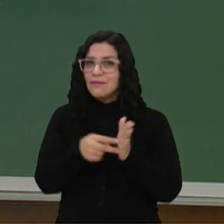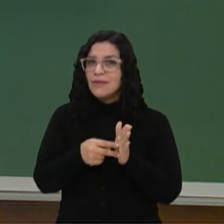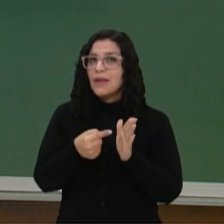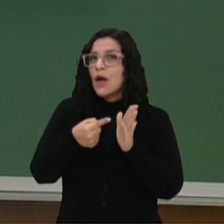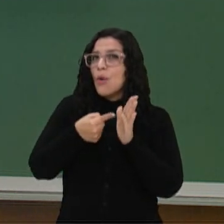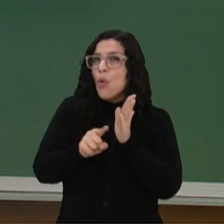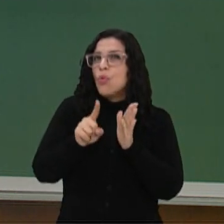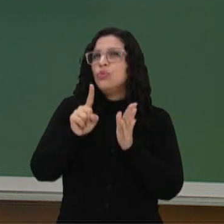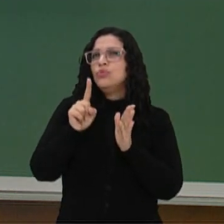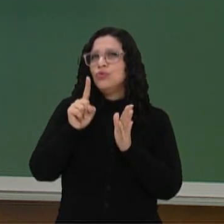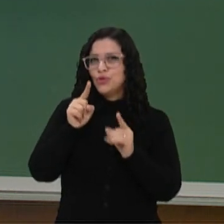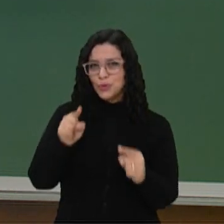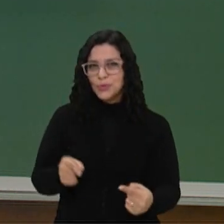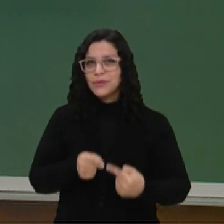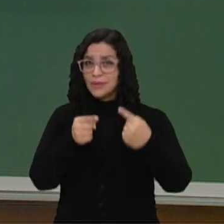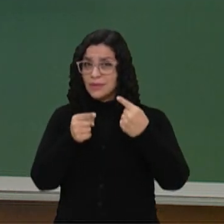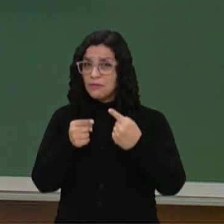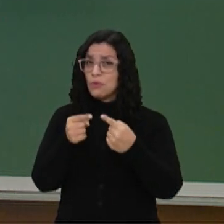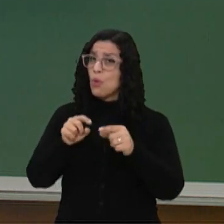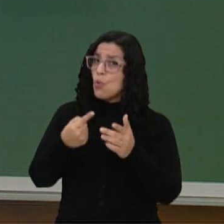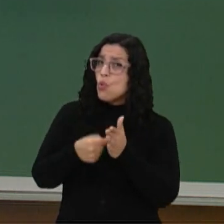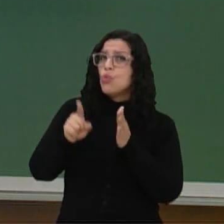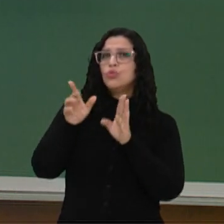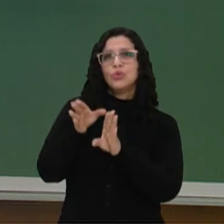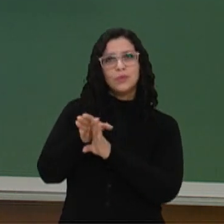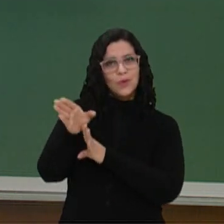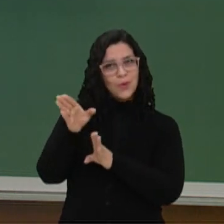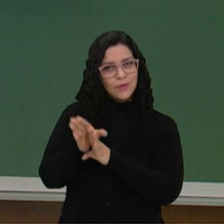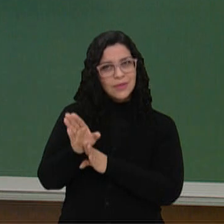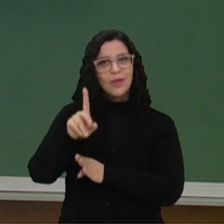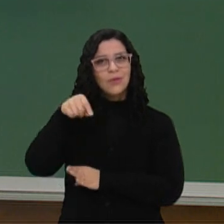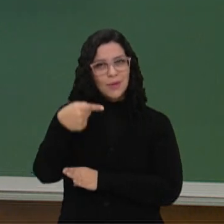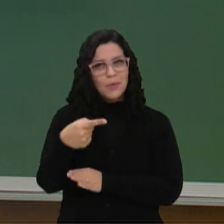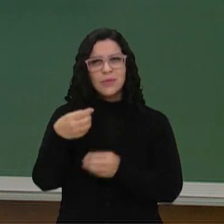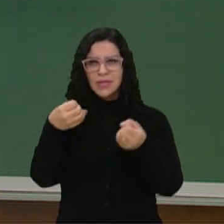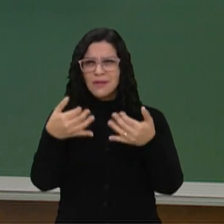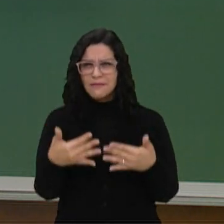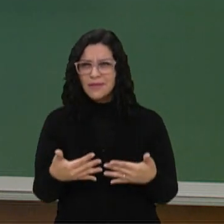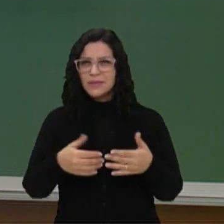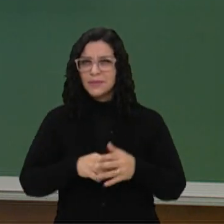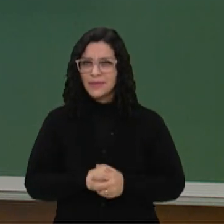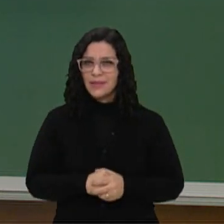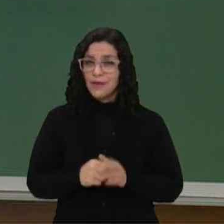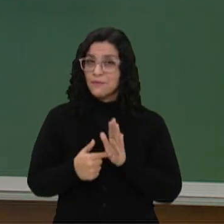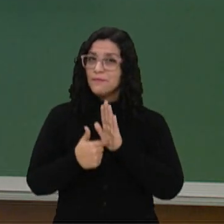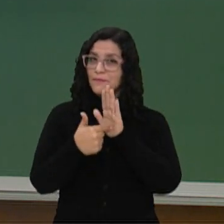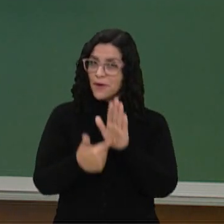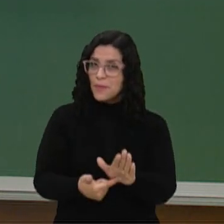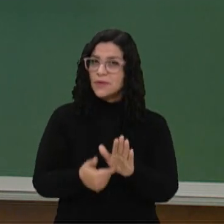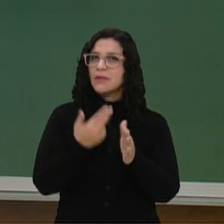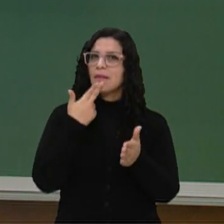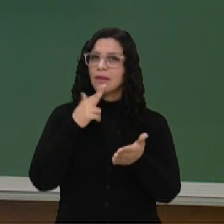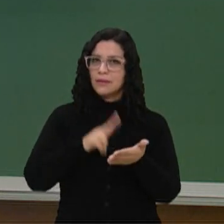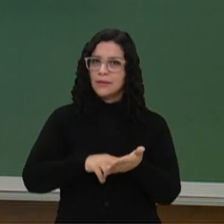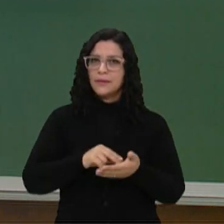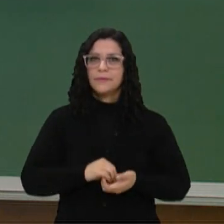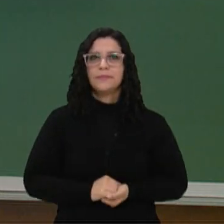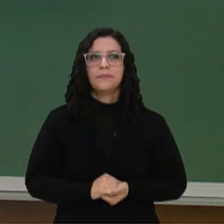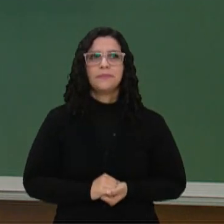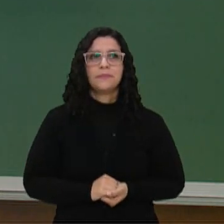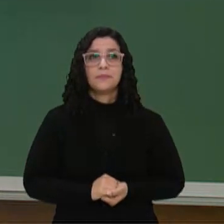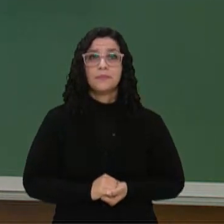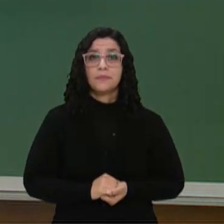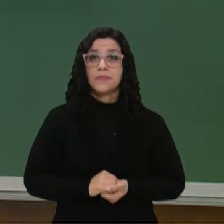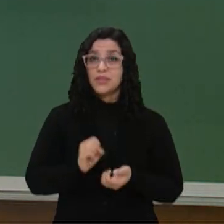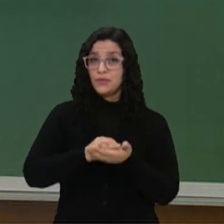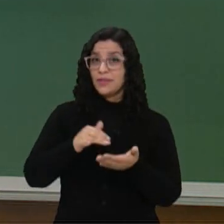último desafio ou um último conselho na sequência que ela irá passar na carta.